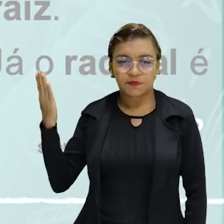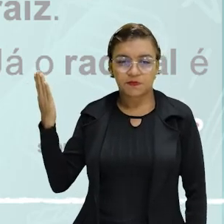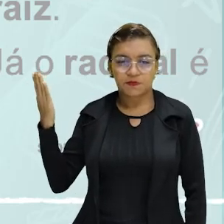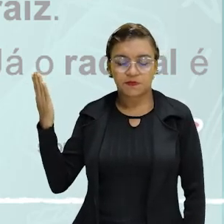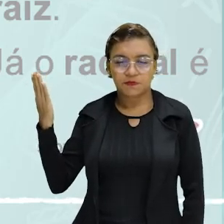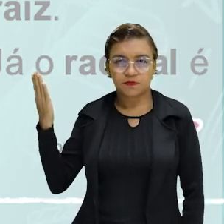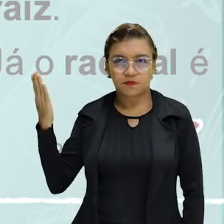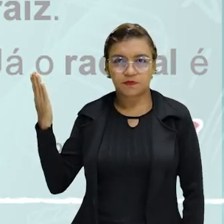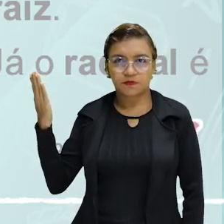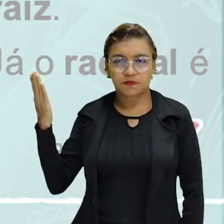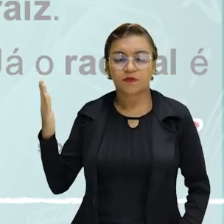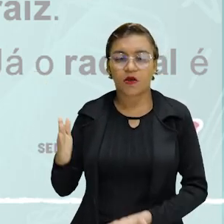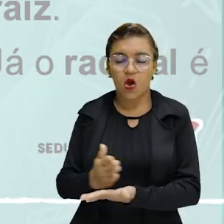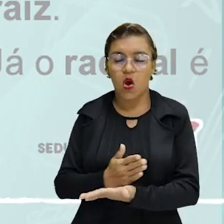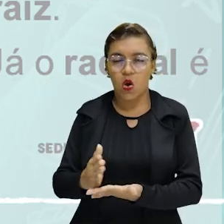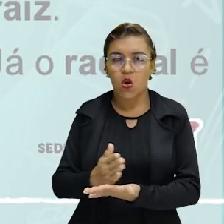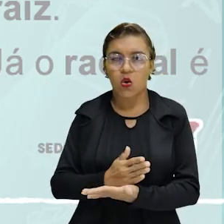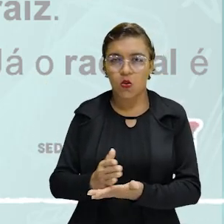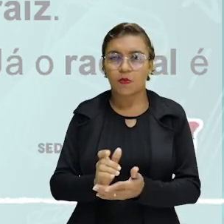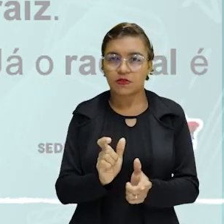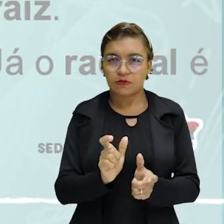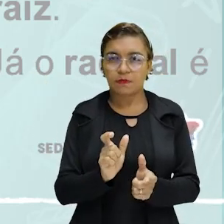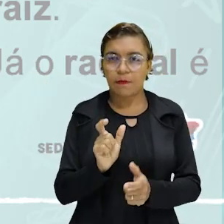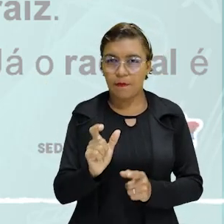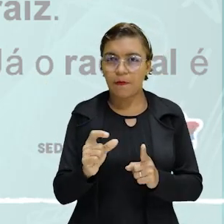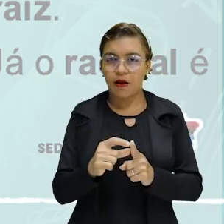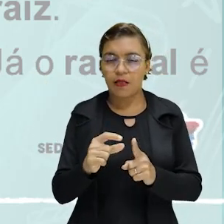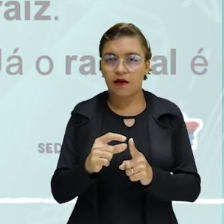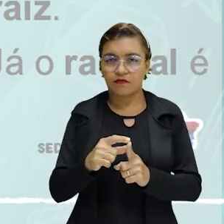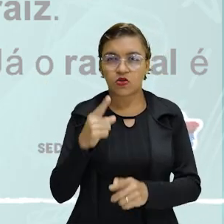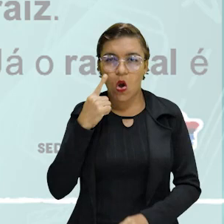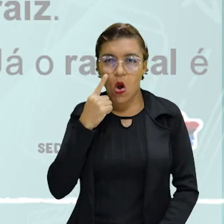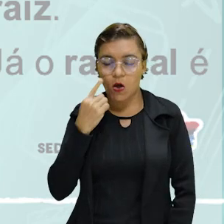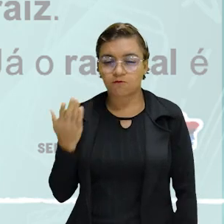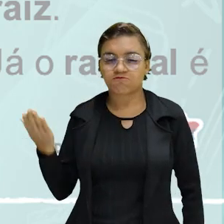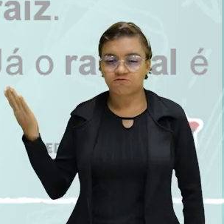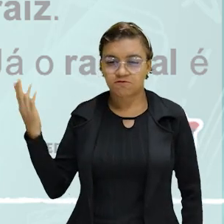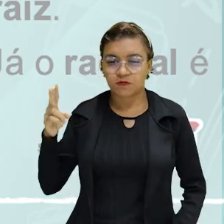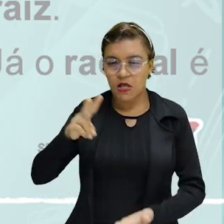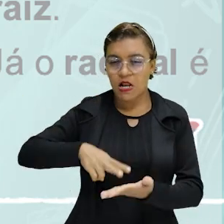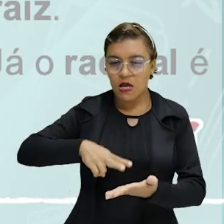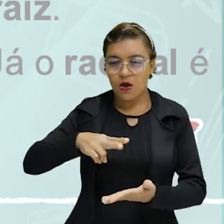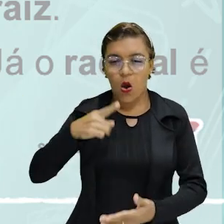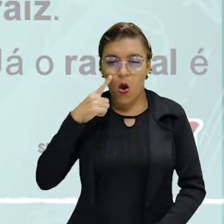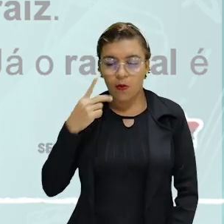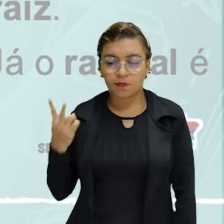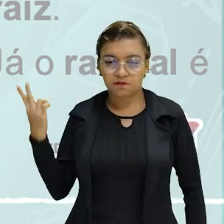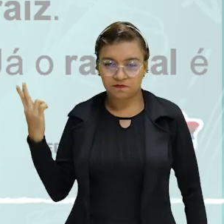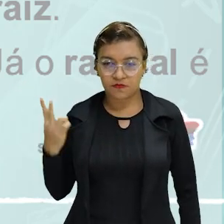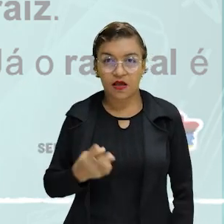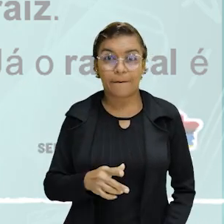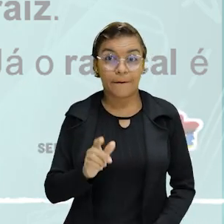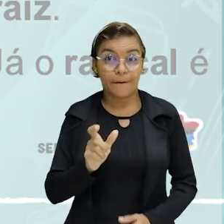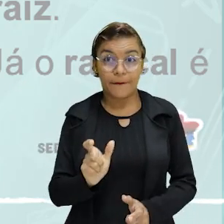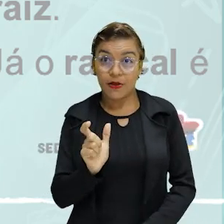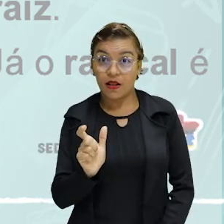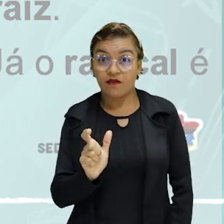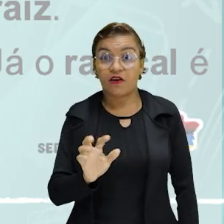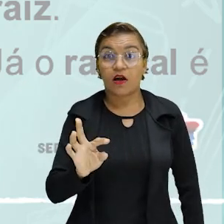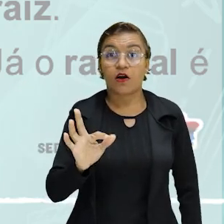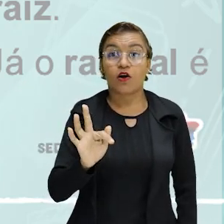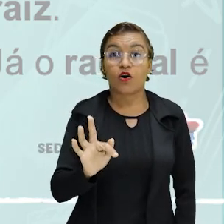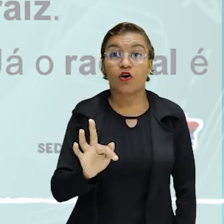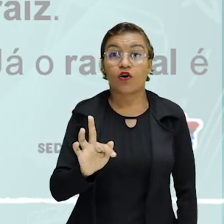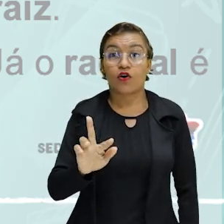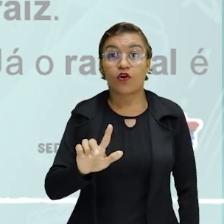floral, floreado, floreio, flóreo, florescente, floricultura, florido,